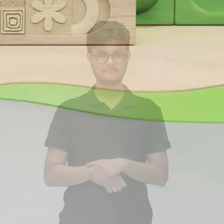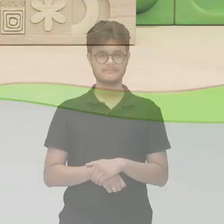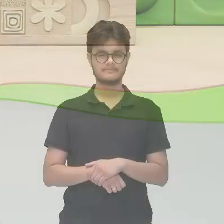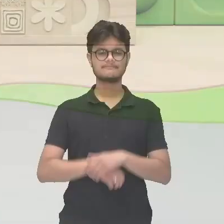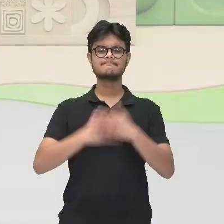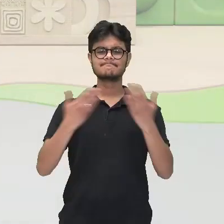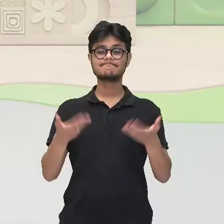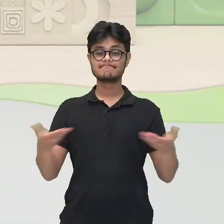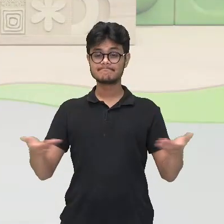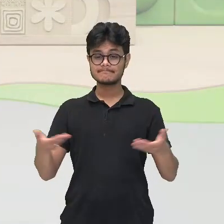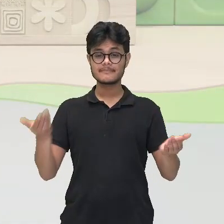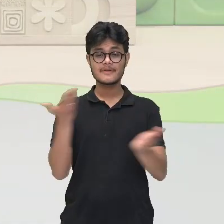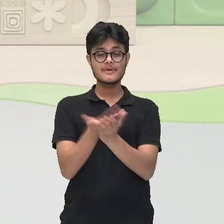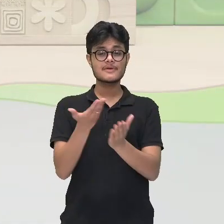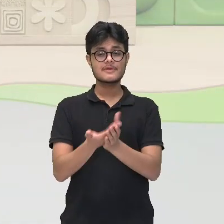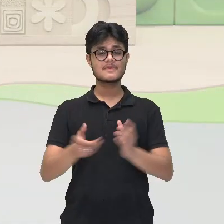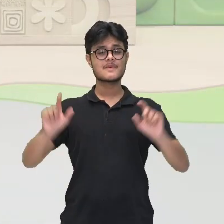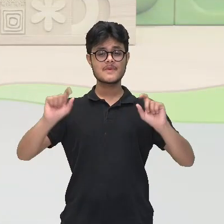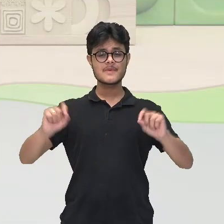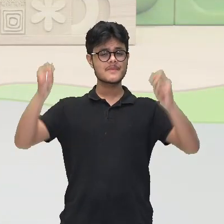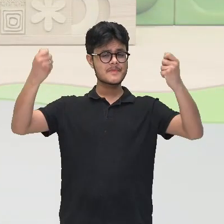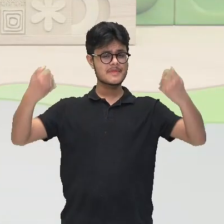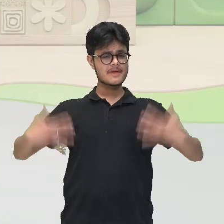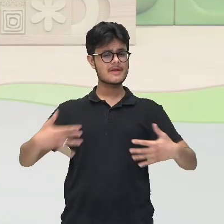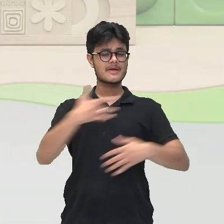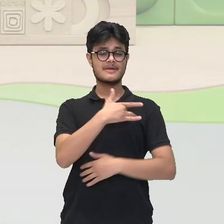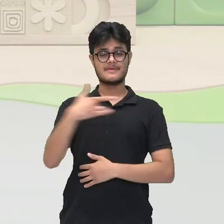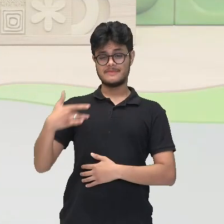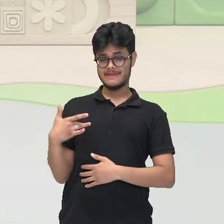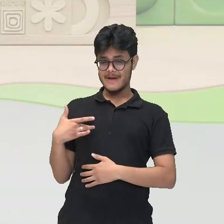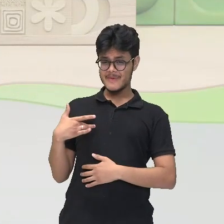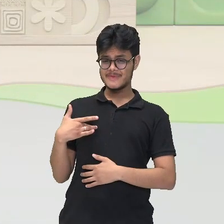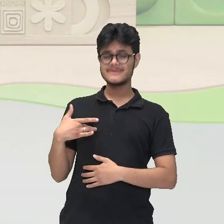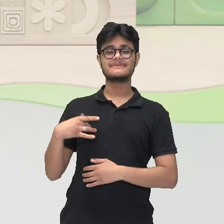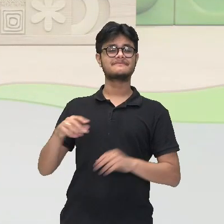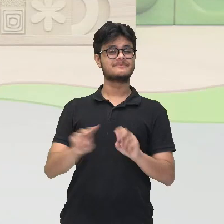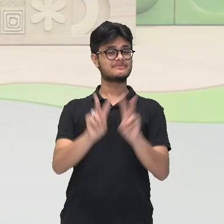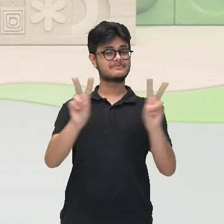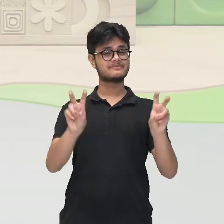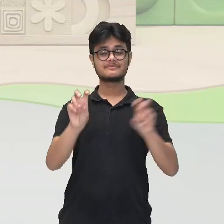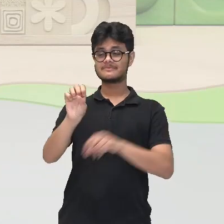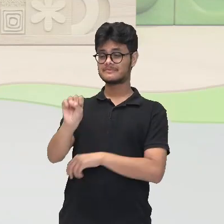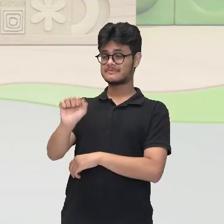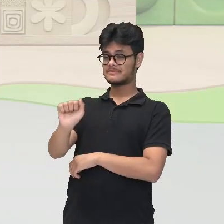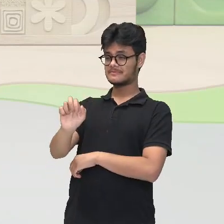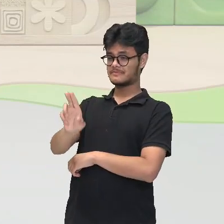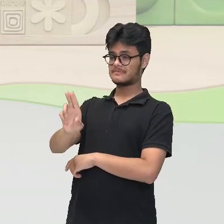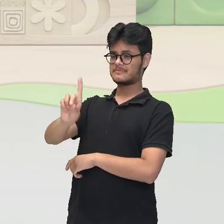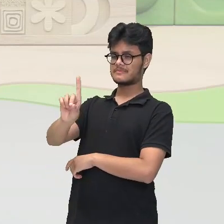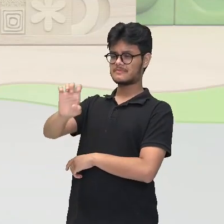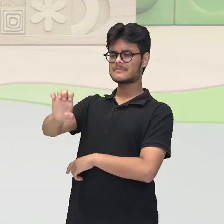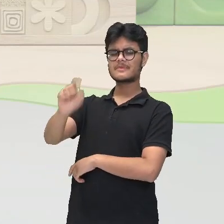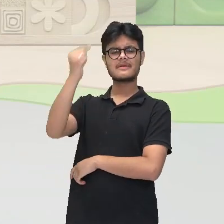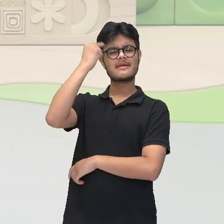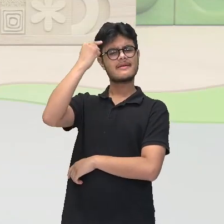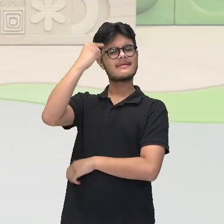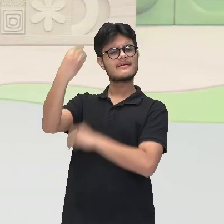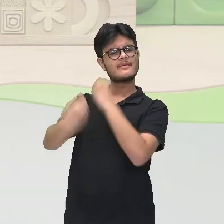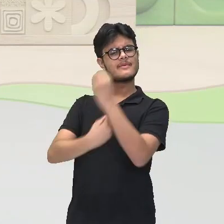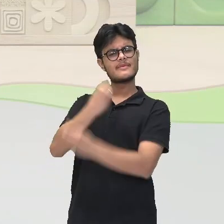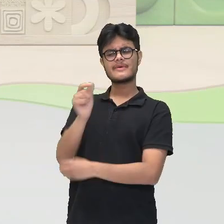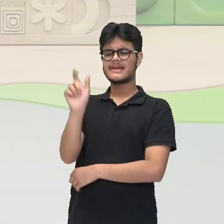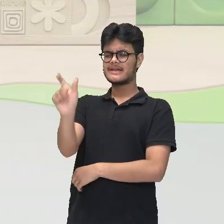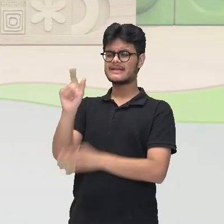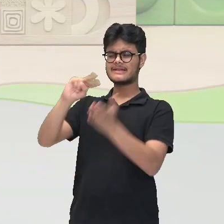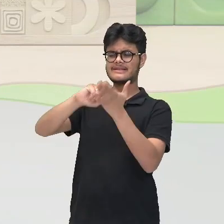E na nossa aula nós vamos falar sobre saúde. Quando a gente fala em saúde, o que vocês pensam? O